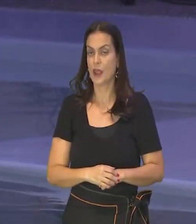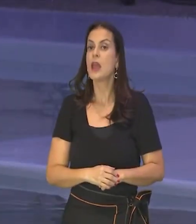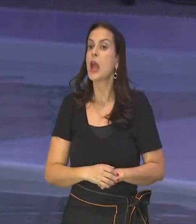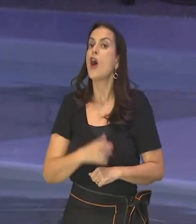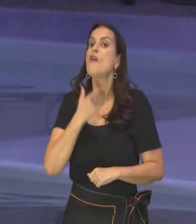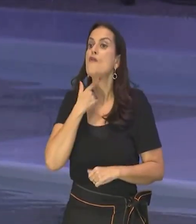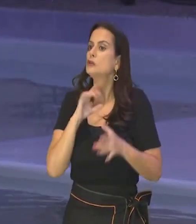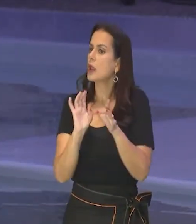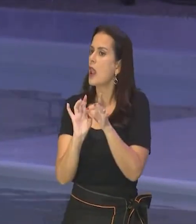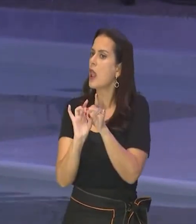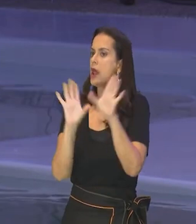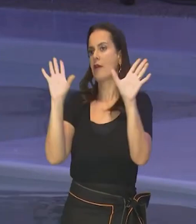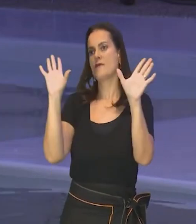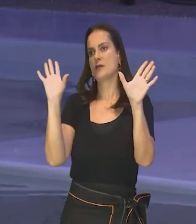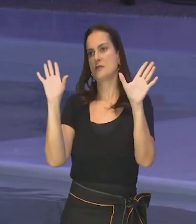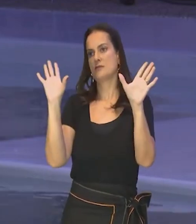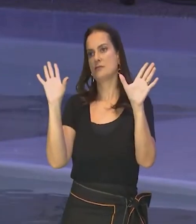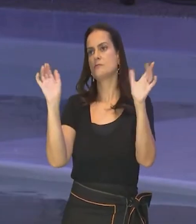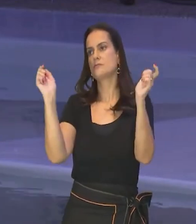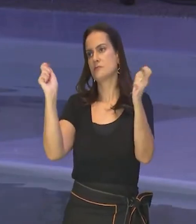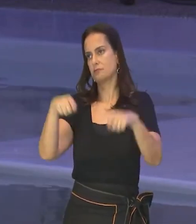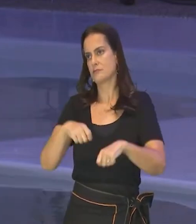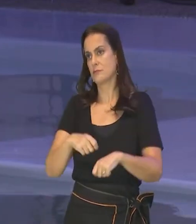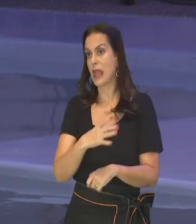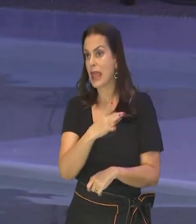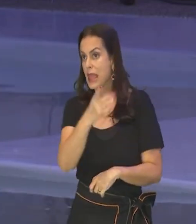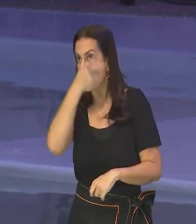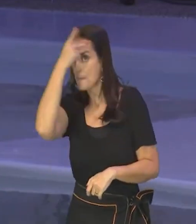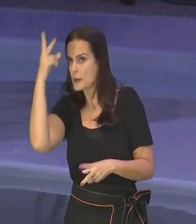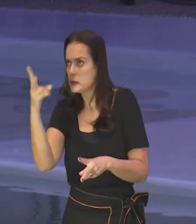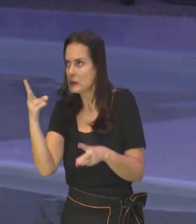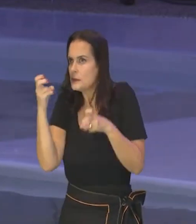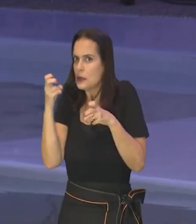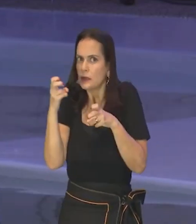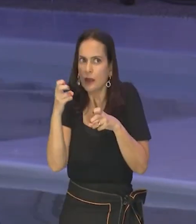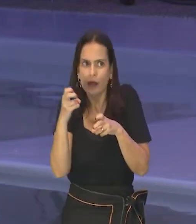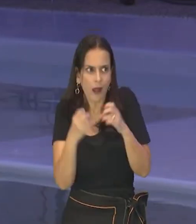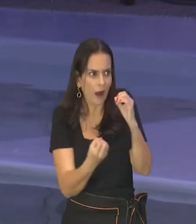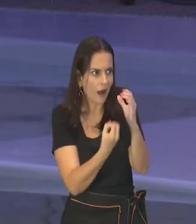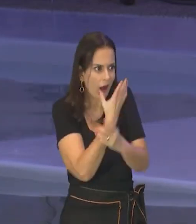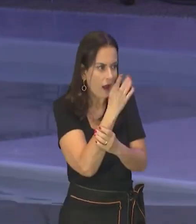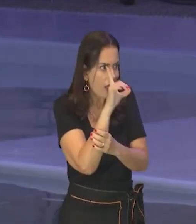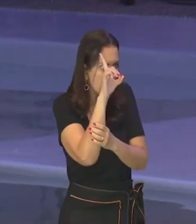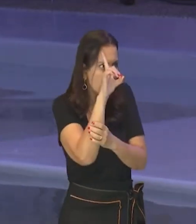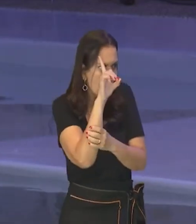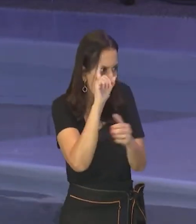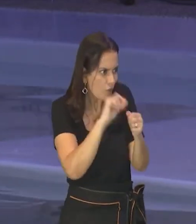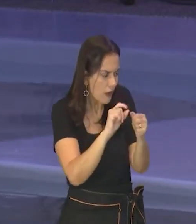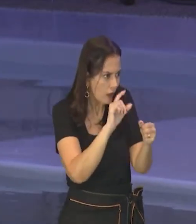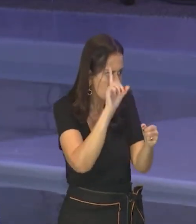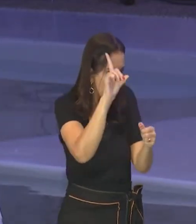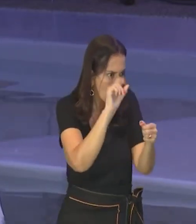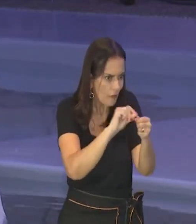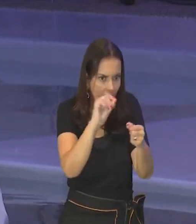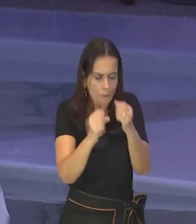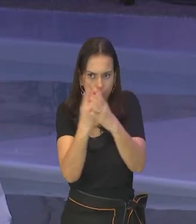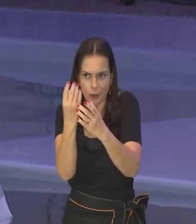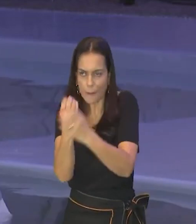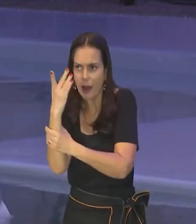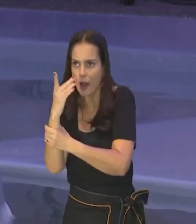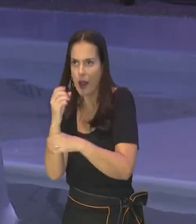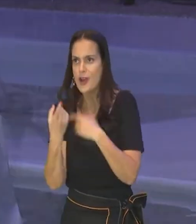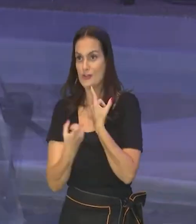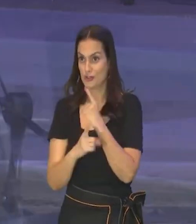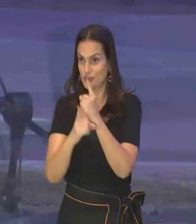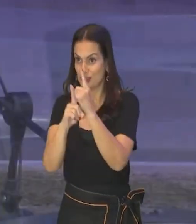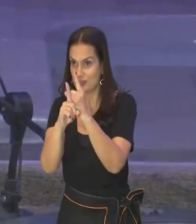Espontaneidade, a primeira característica. As pessoas percebendo os prodígios que eram feitos, os